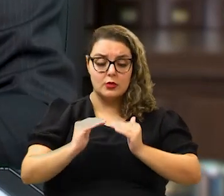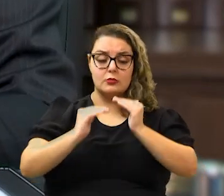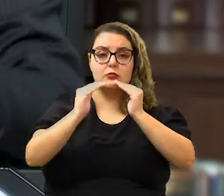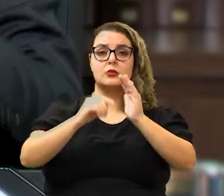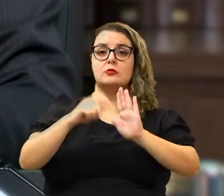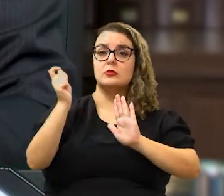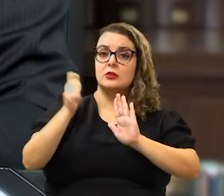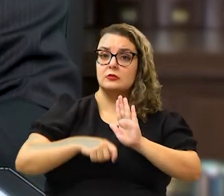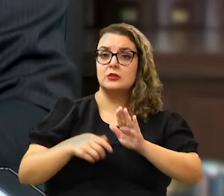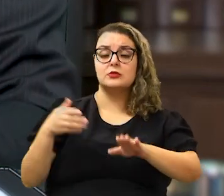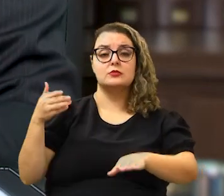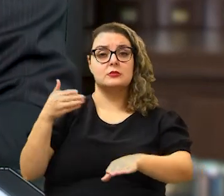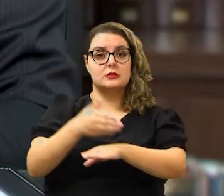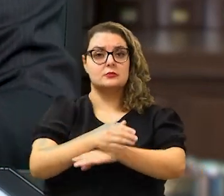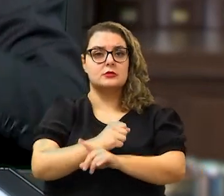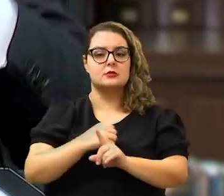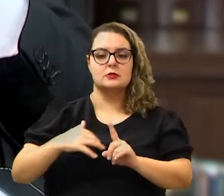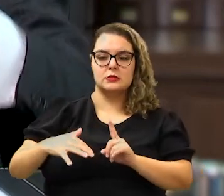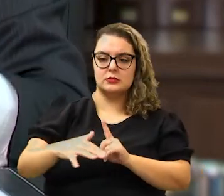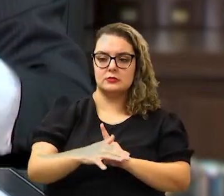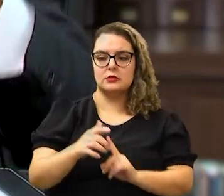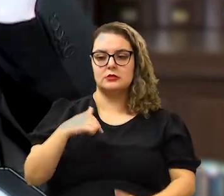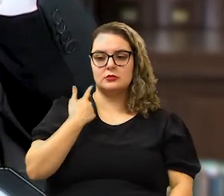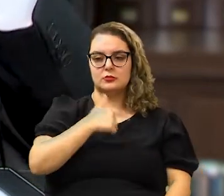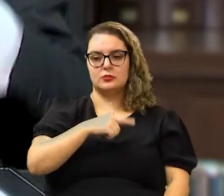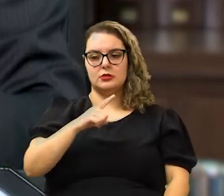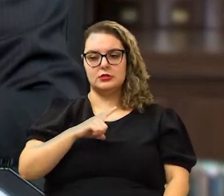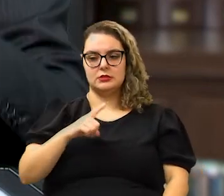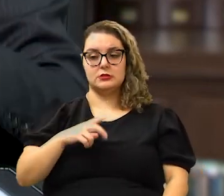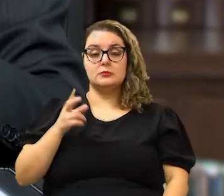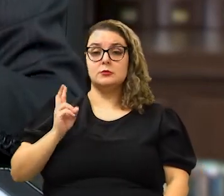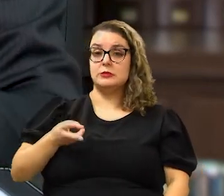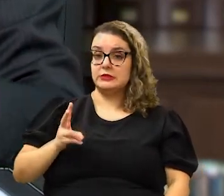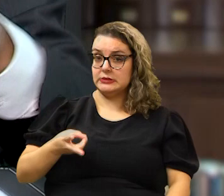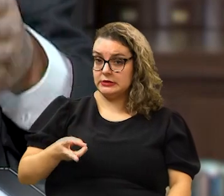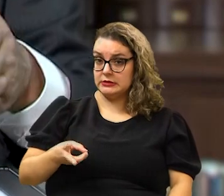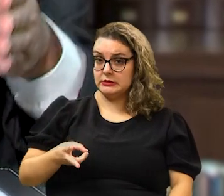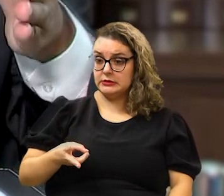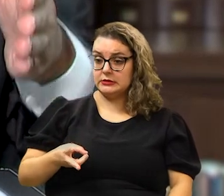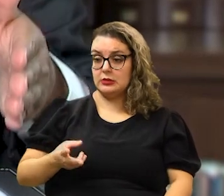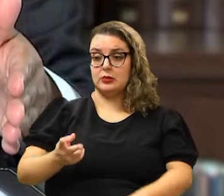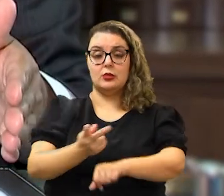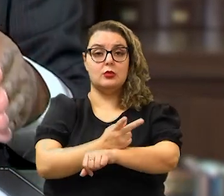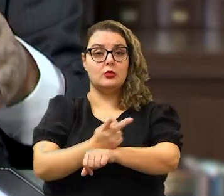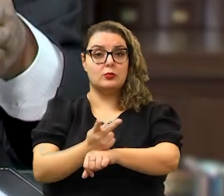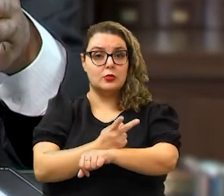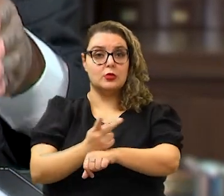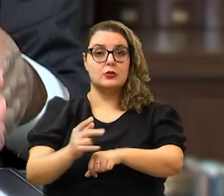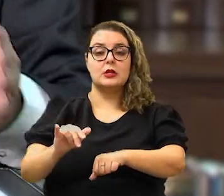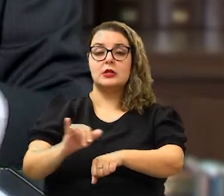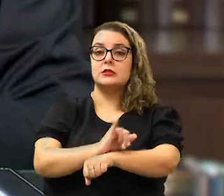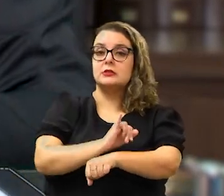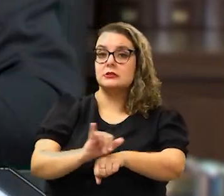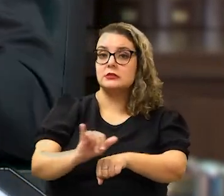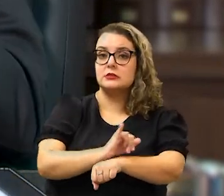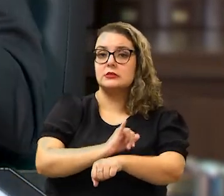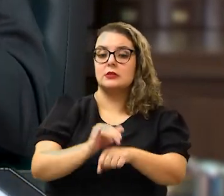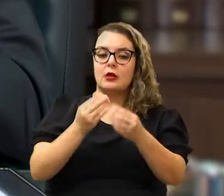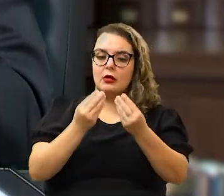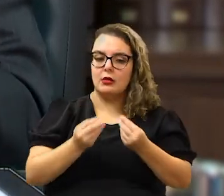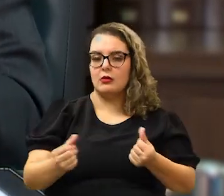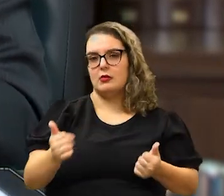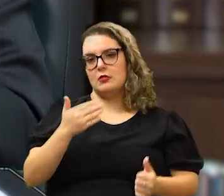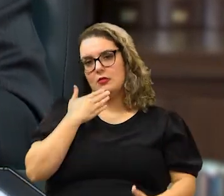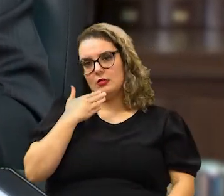mecanismos de aprimoramento para a participação efetiva da comunidade. As audiências públicas foi um grande marco,